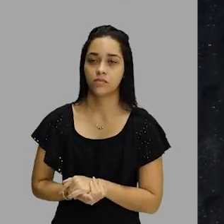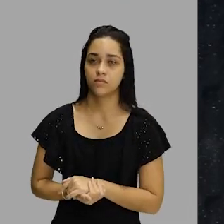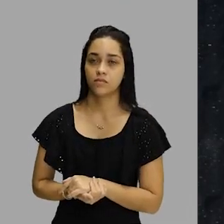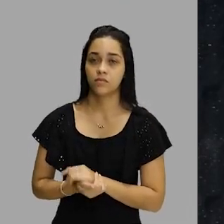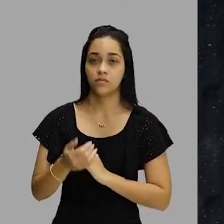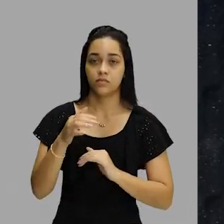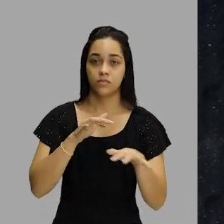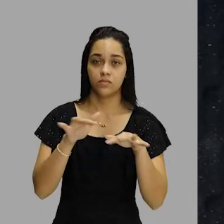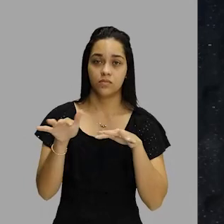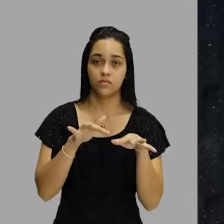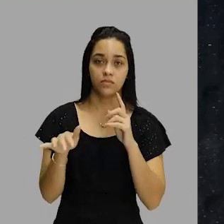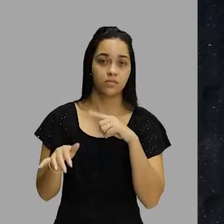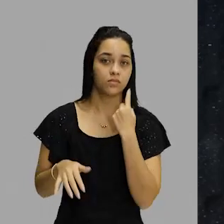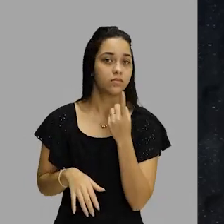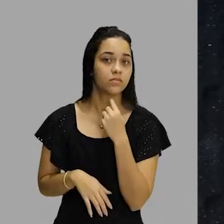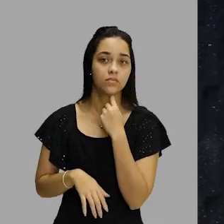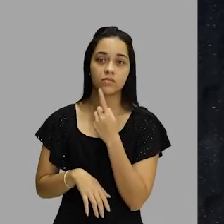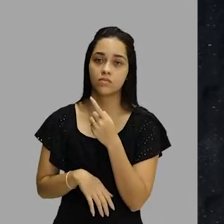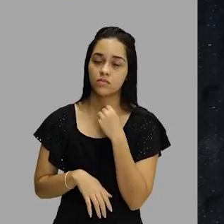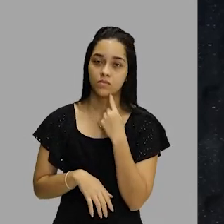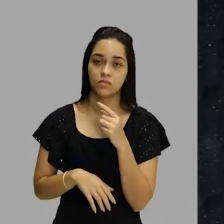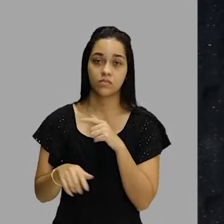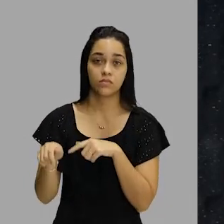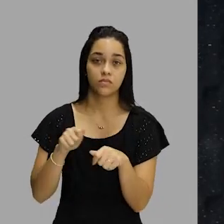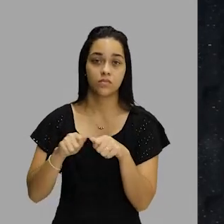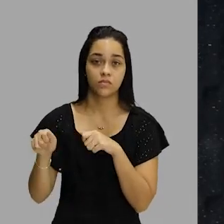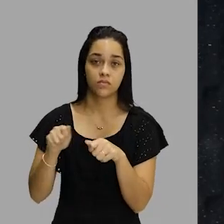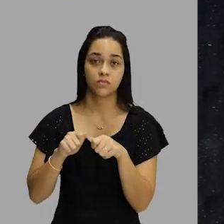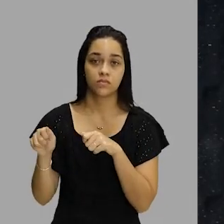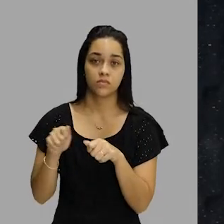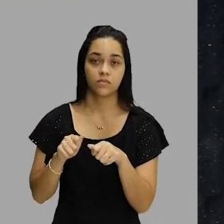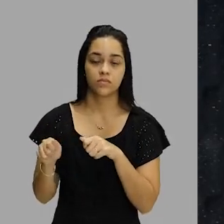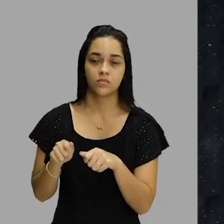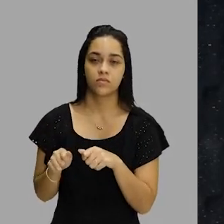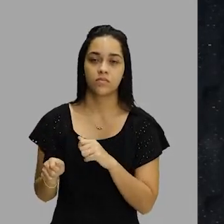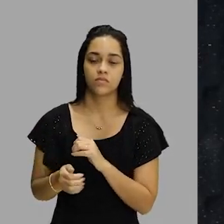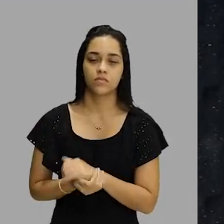são movimentos que a gente não consegue controlar.